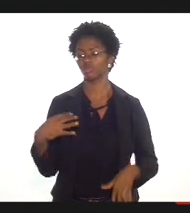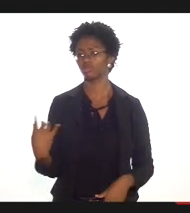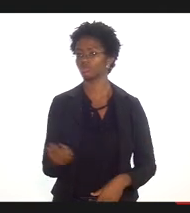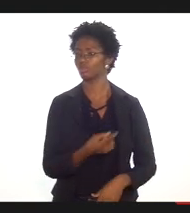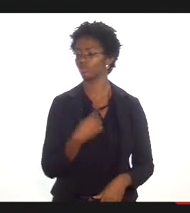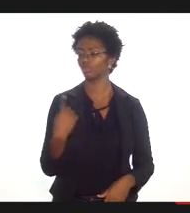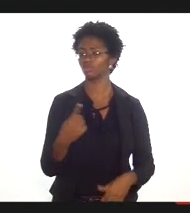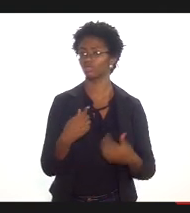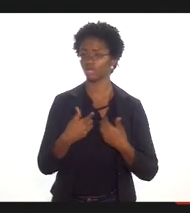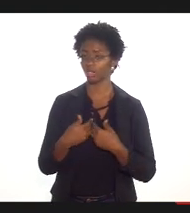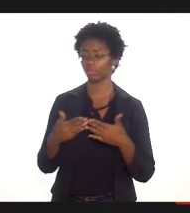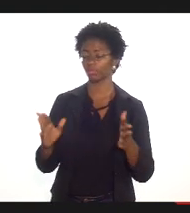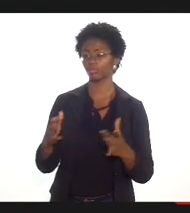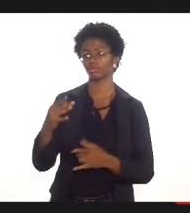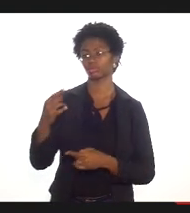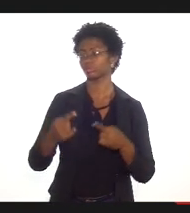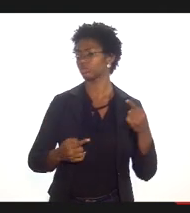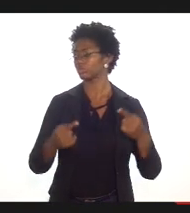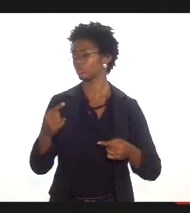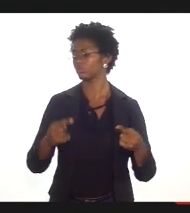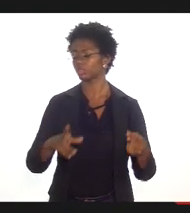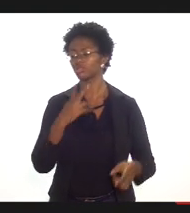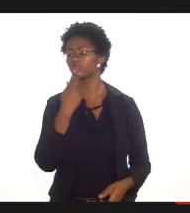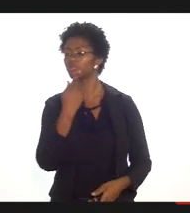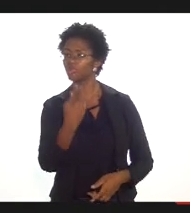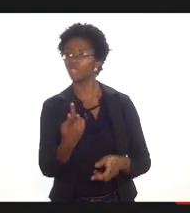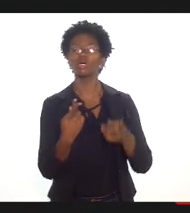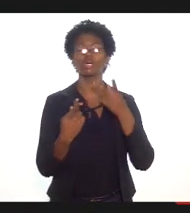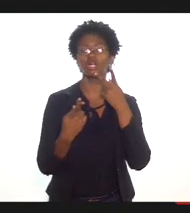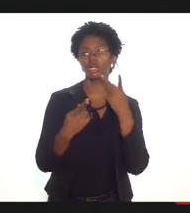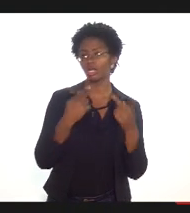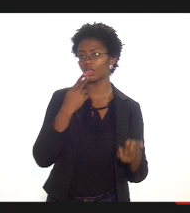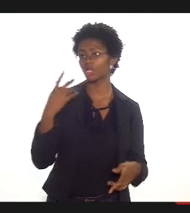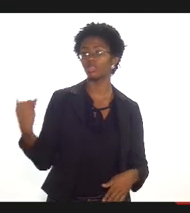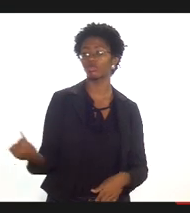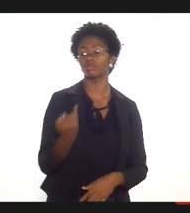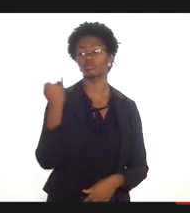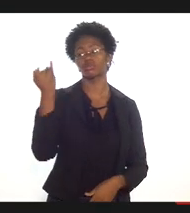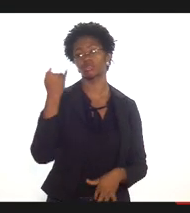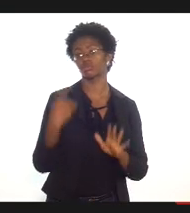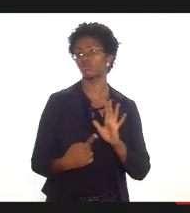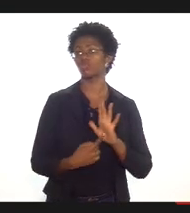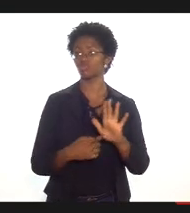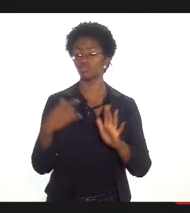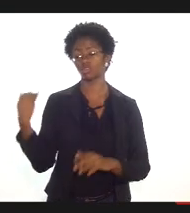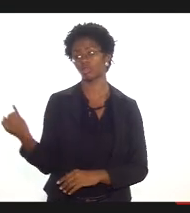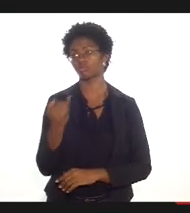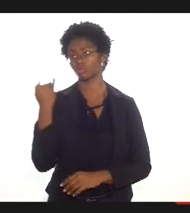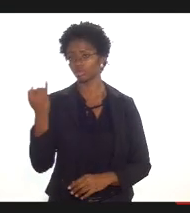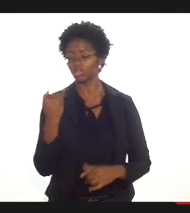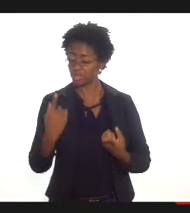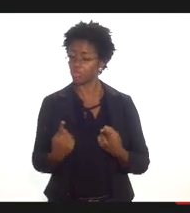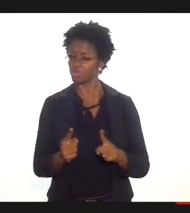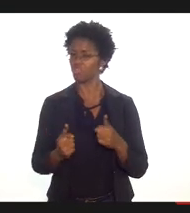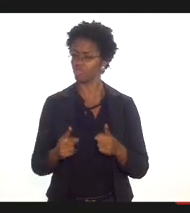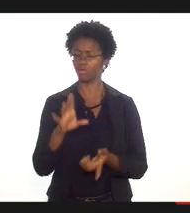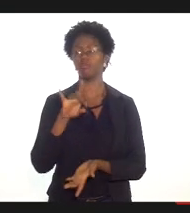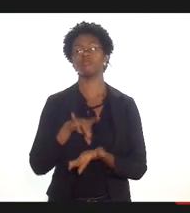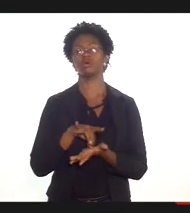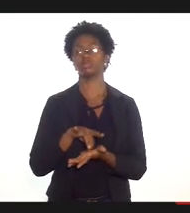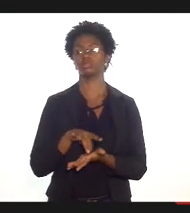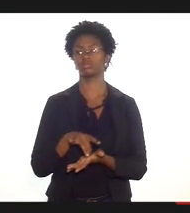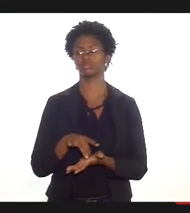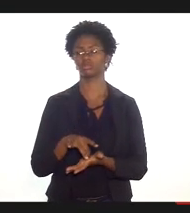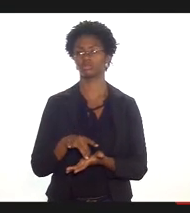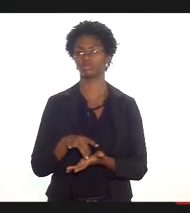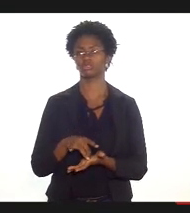abrirmos esse debate, né, falando da importância e botando o dedo na ferida. Tem necessidade